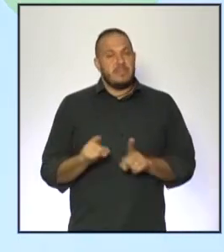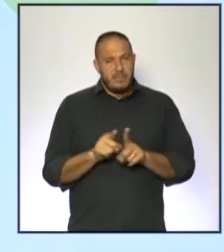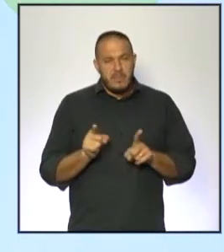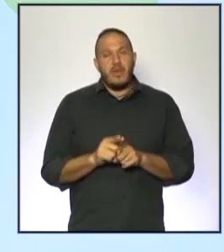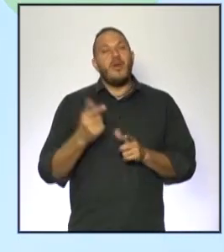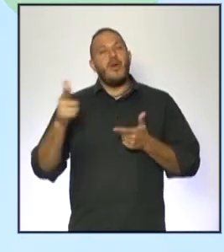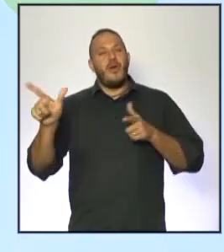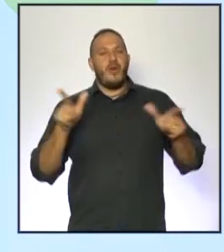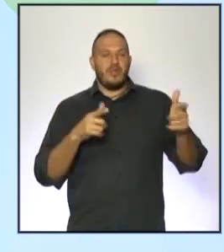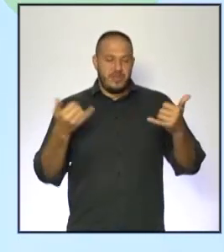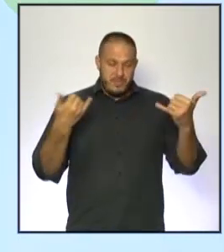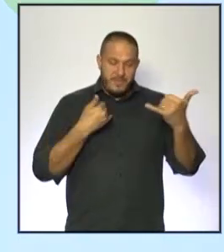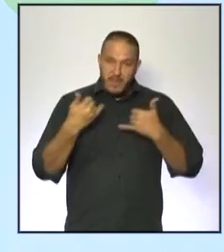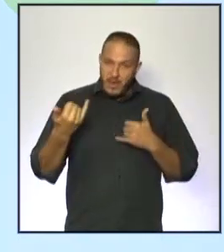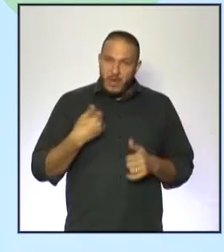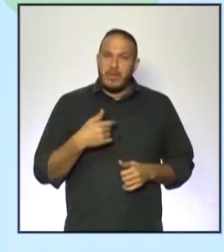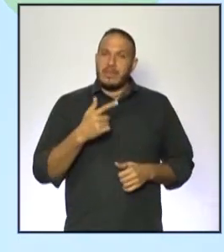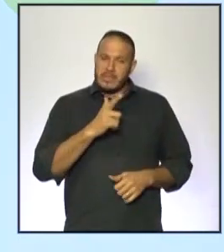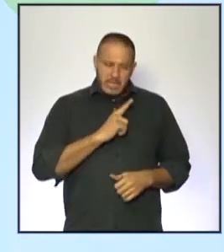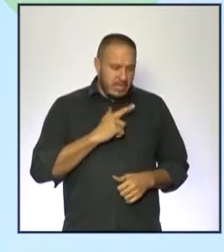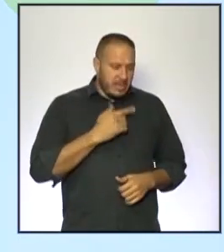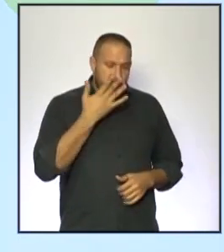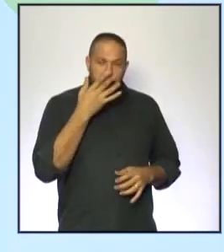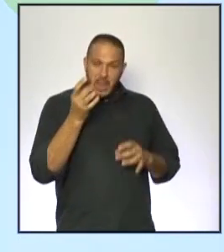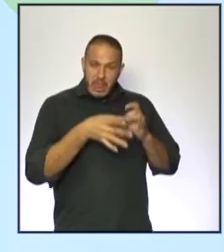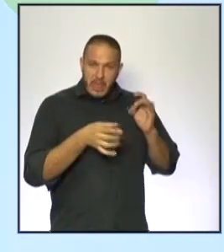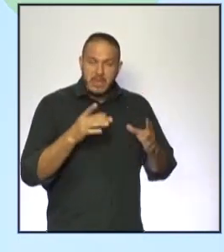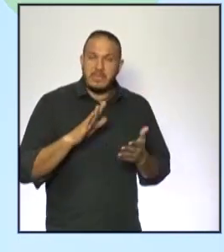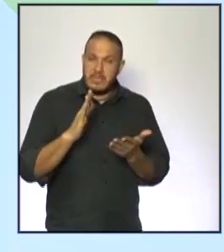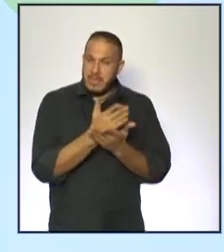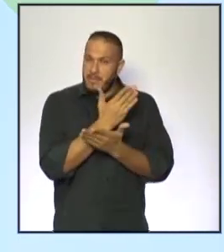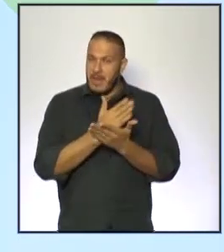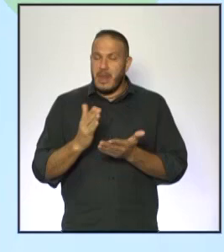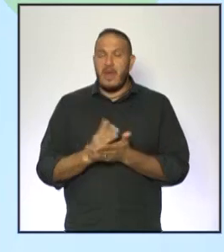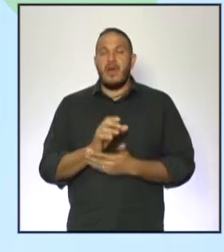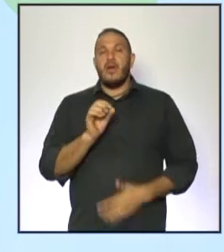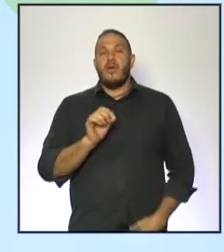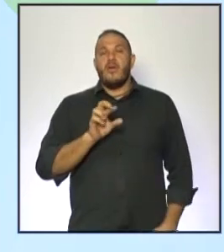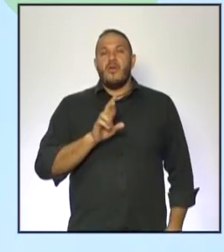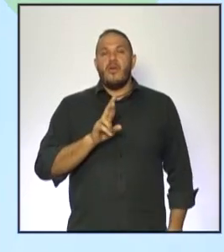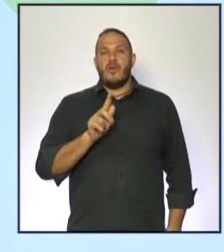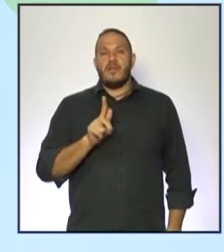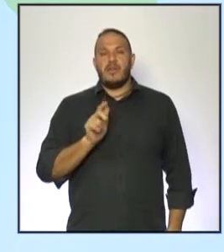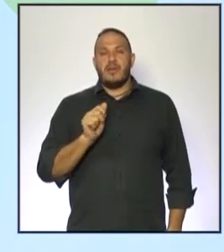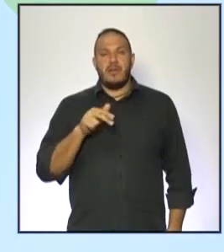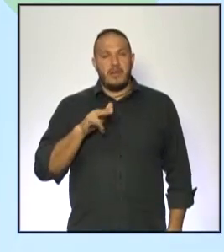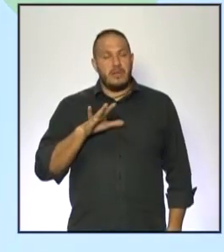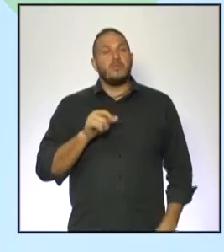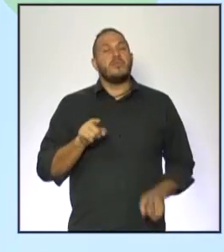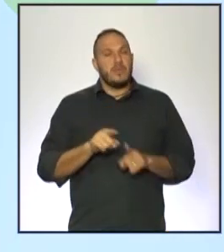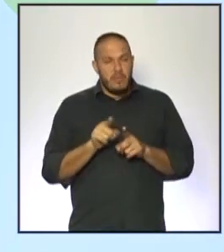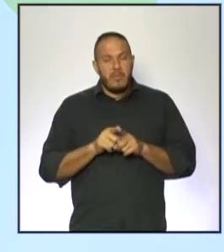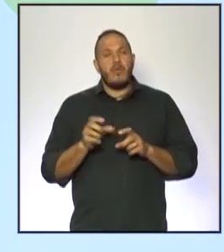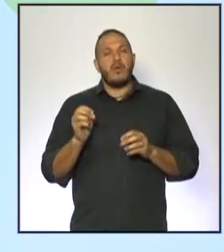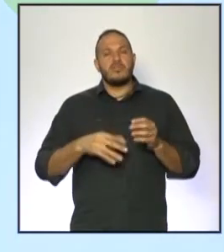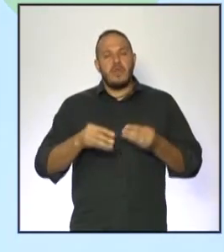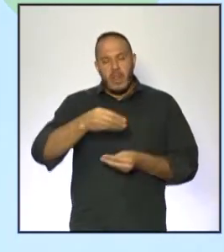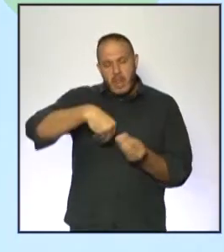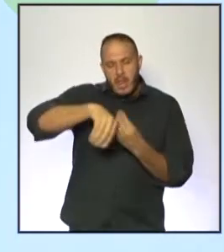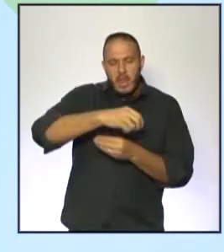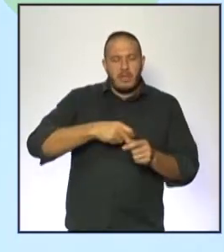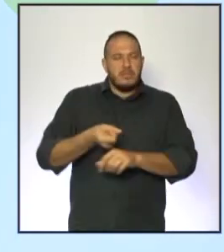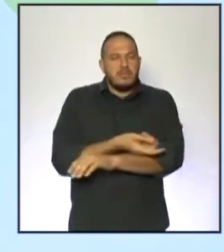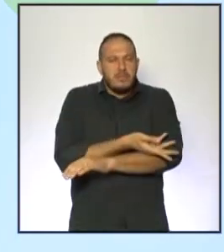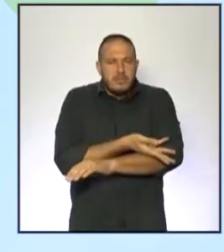contaram que tem lixeiras para os orgânicos. Isso também é essencial, porque pode ser feita uma compostagem, contribuir para